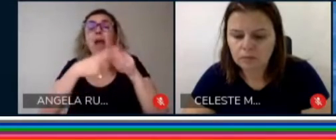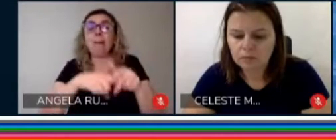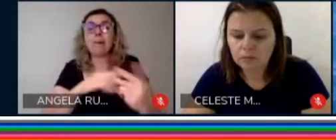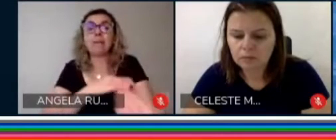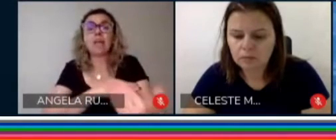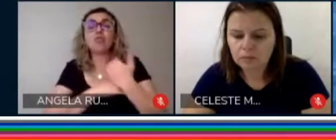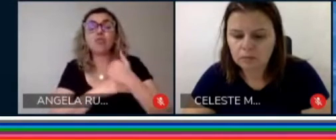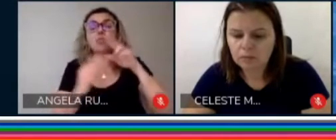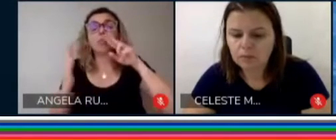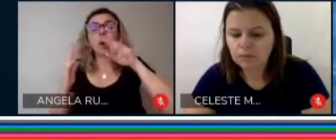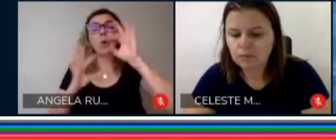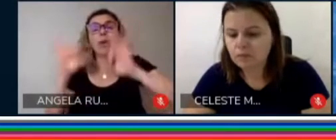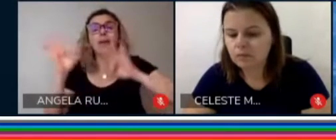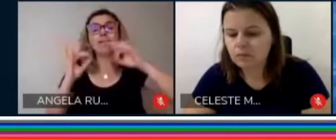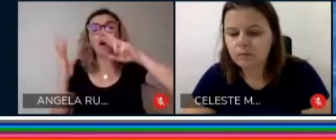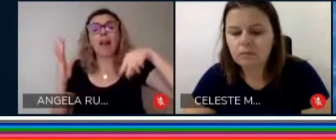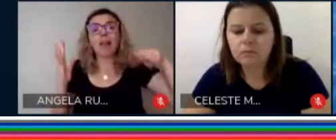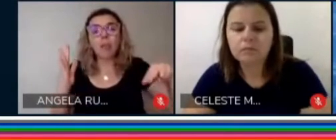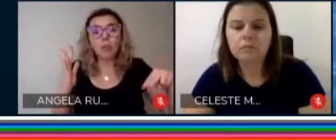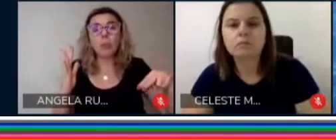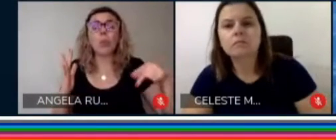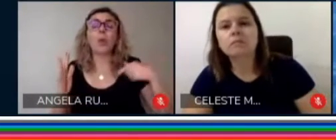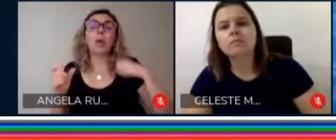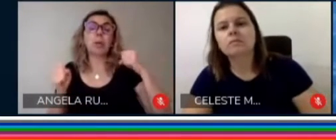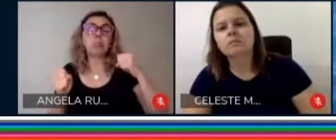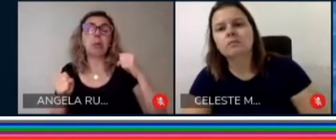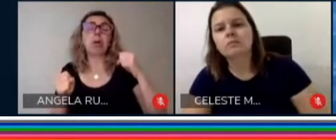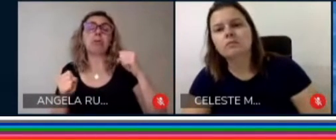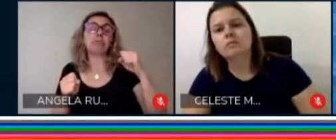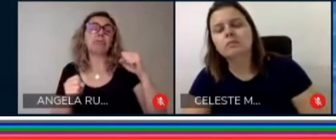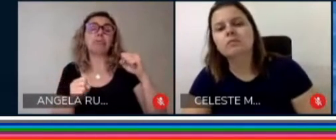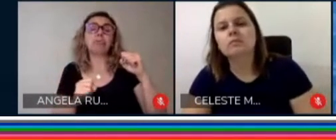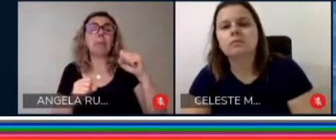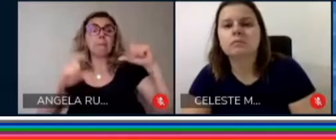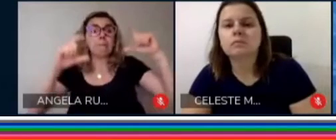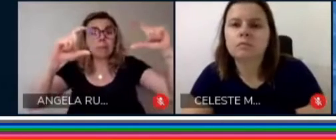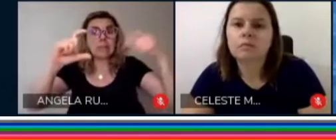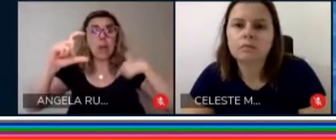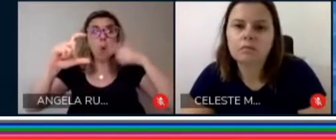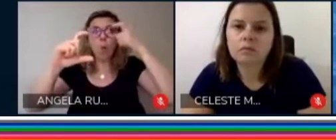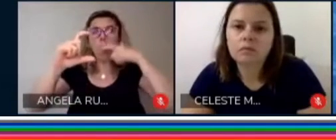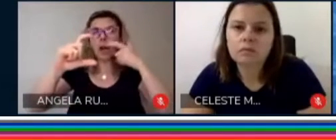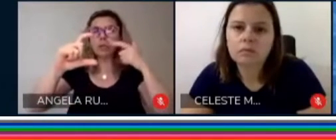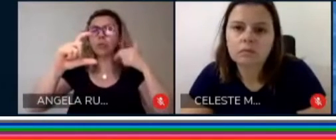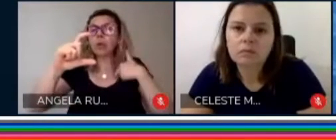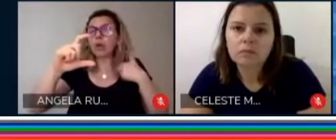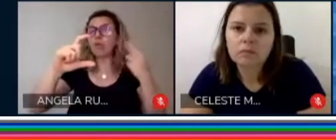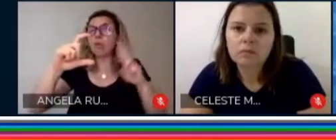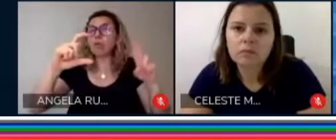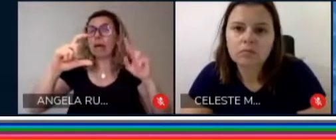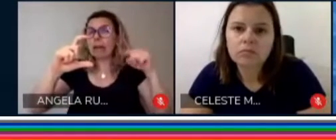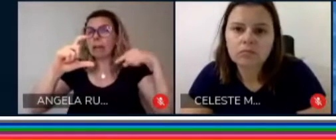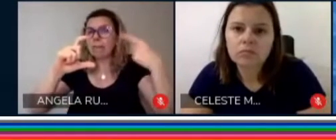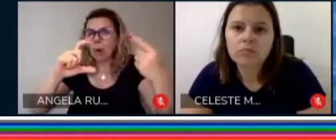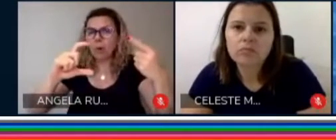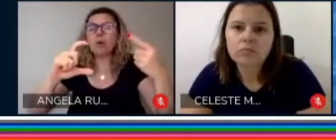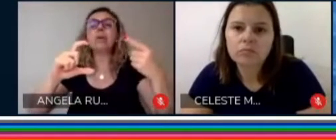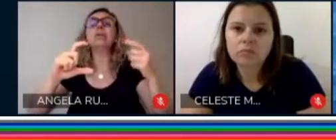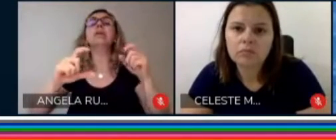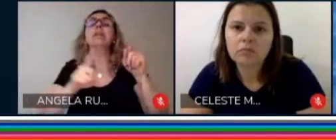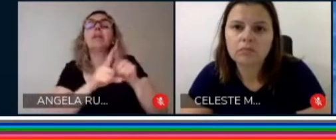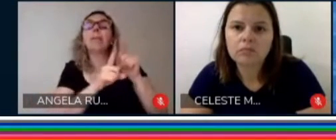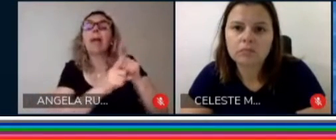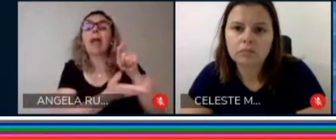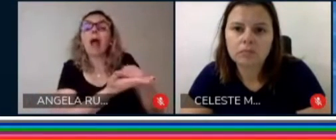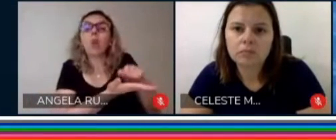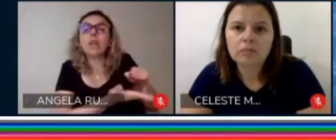as leituras, nas quais eu posso deixar destacados os trechos que eu acho que vão ser úteis para mim, fazer anotações a